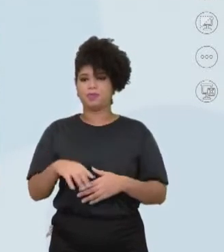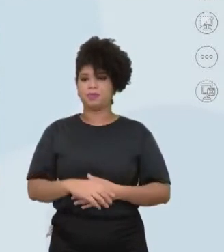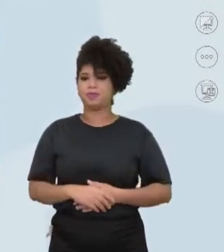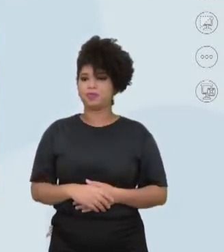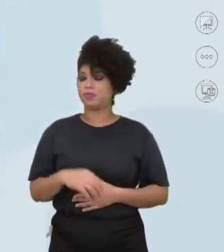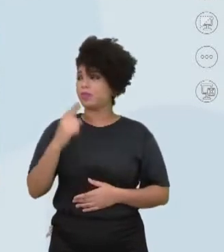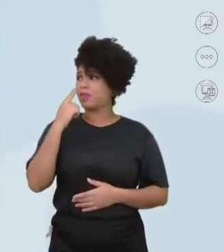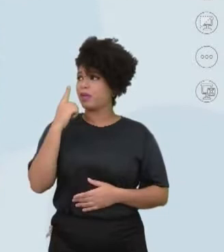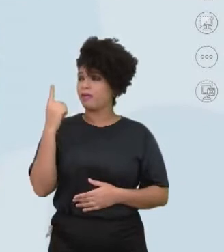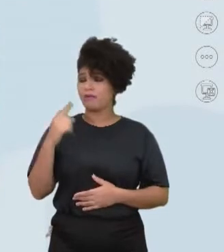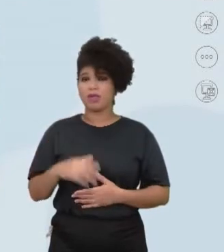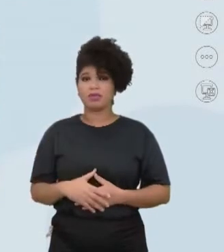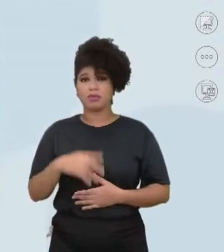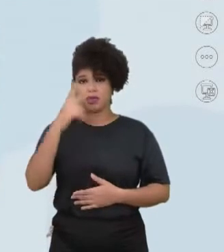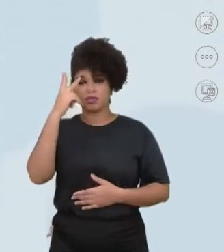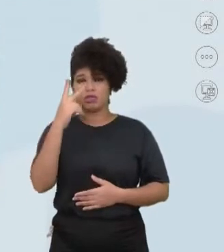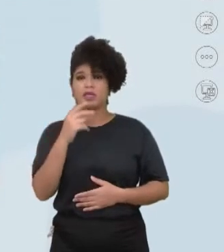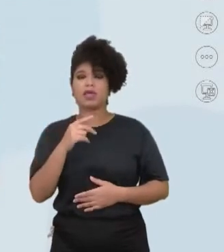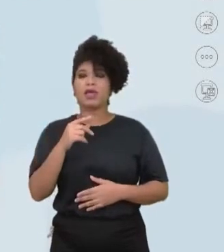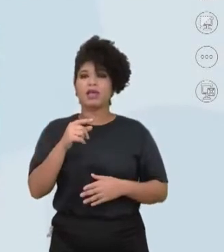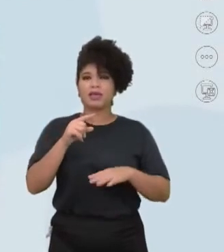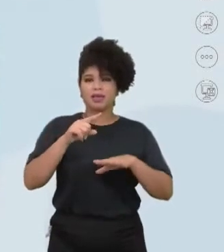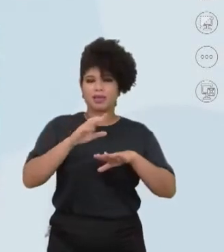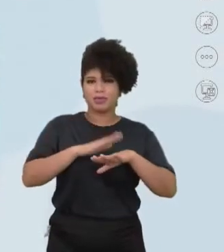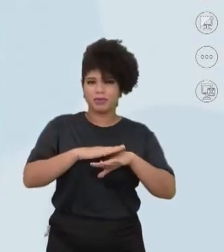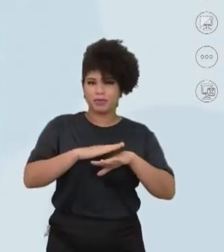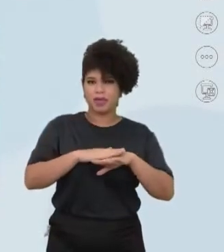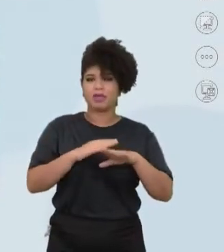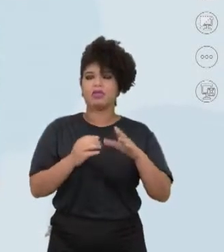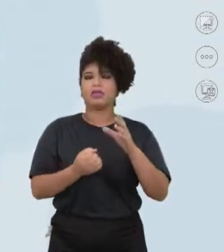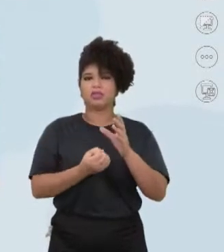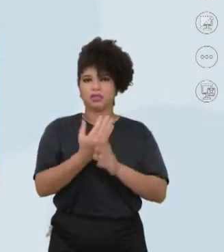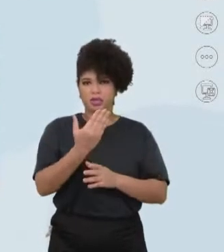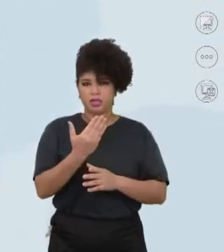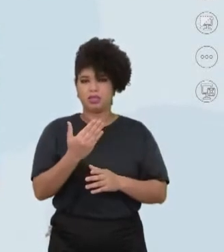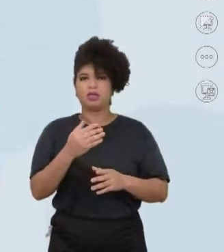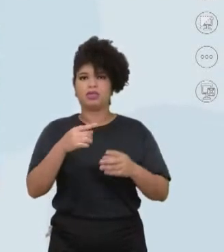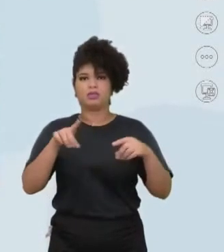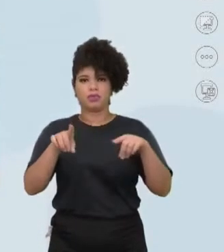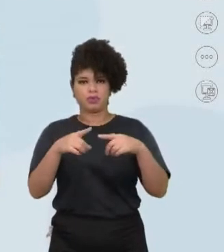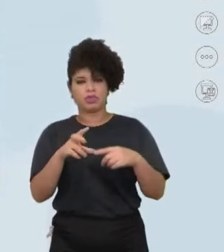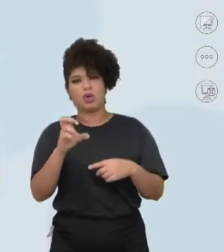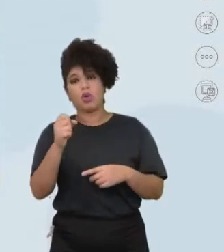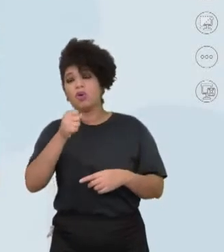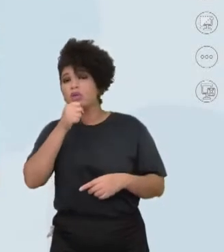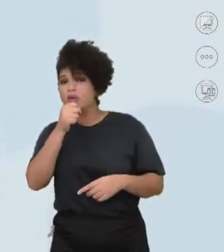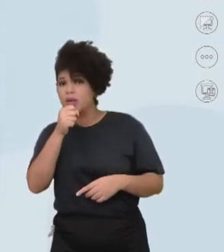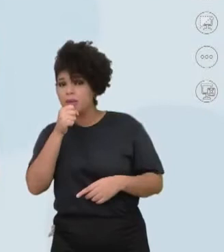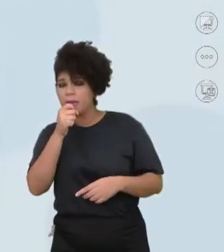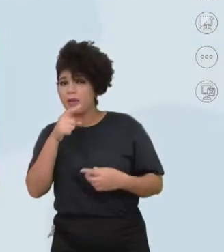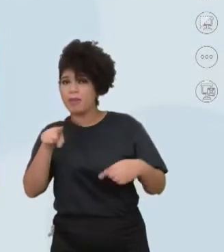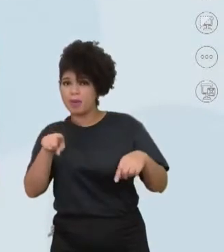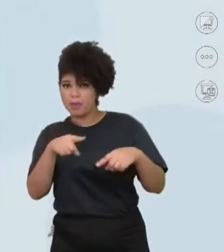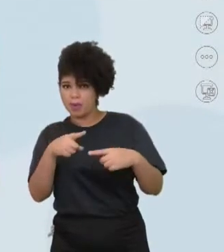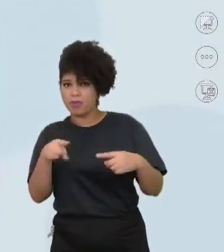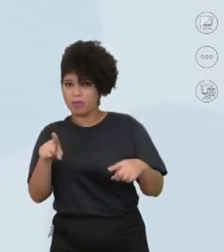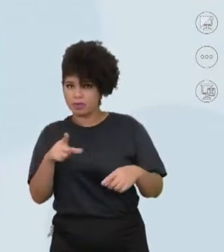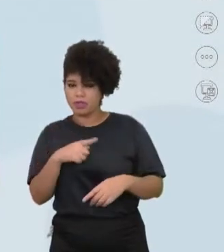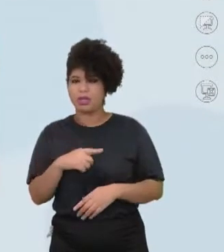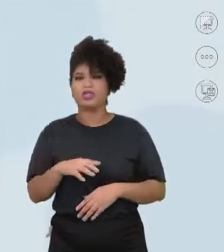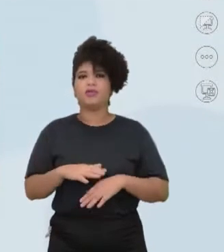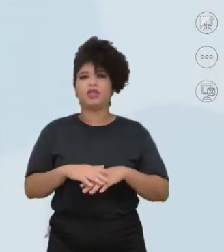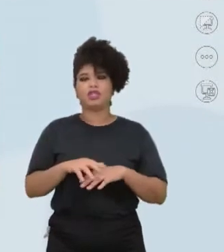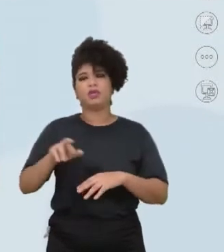os músicos, os intérpretes, né, são os grandes responsáveis, né, por tirar aí das partituras, né, os sons, as letras dessas